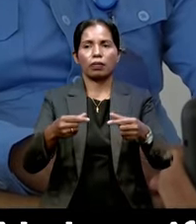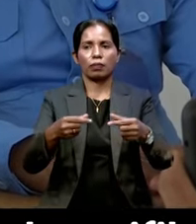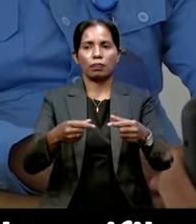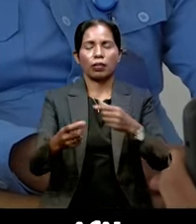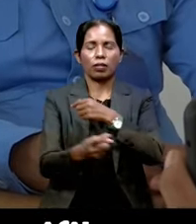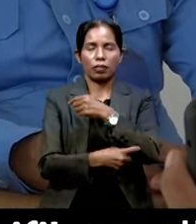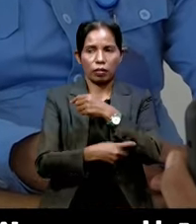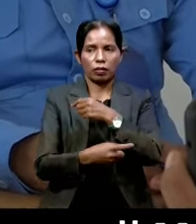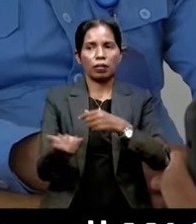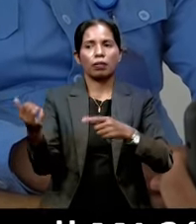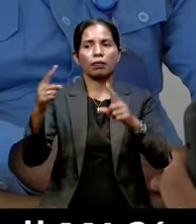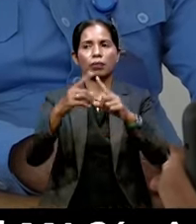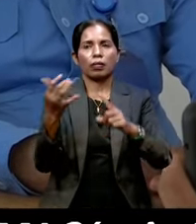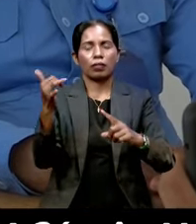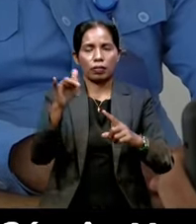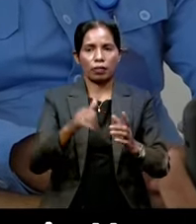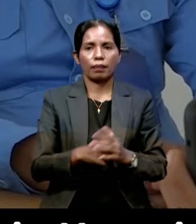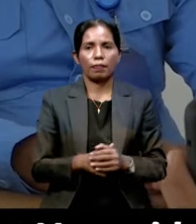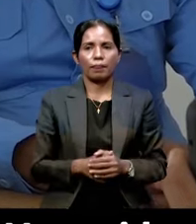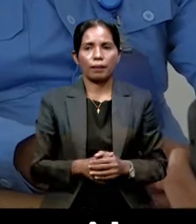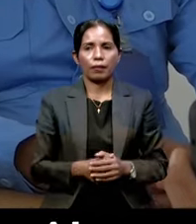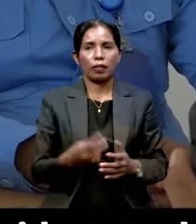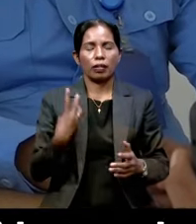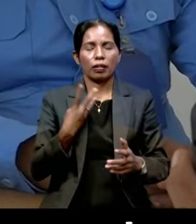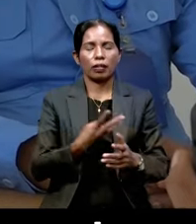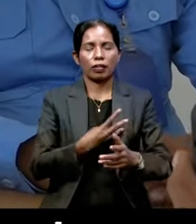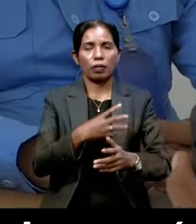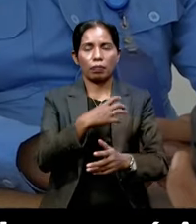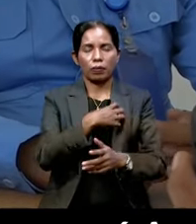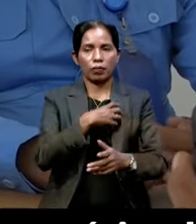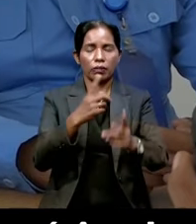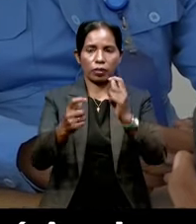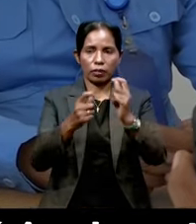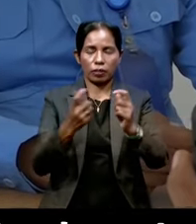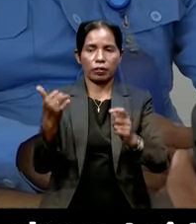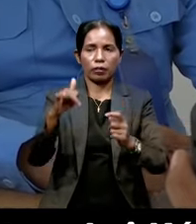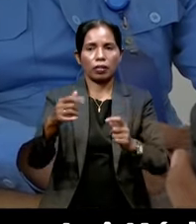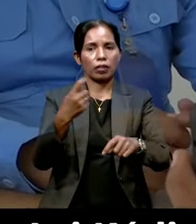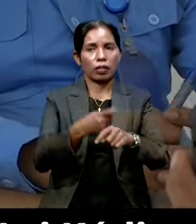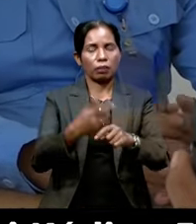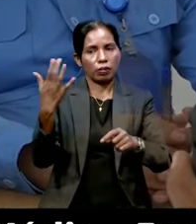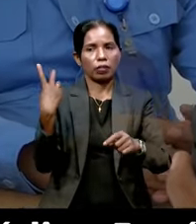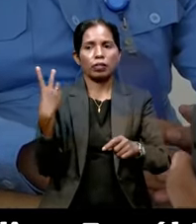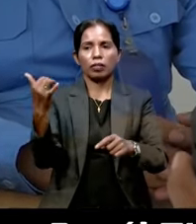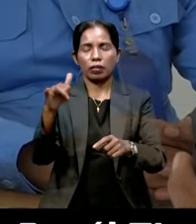Sansão Basira. E além de Nemos, e tem Trânsito Sira Mos, e o momento Neba Sira